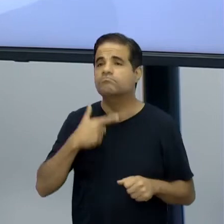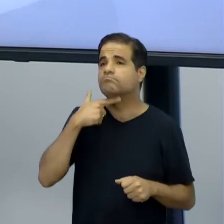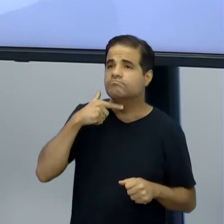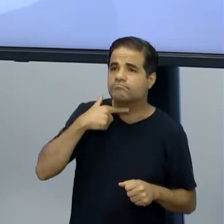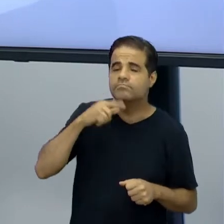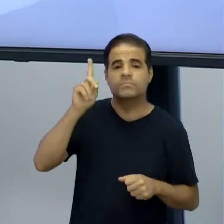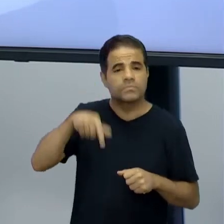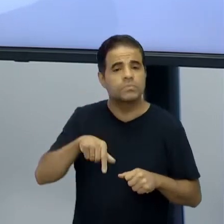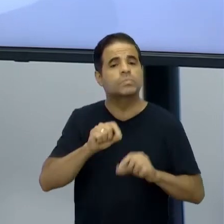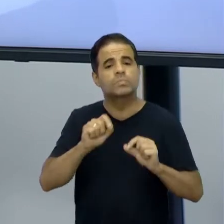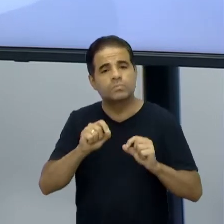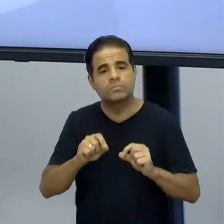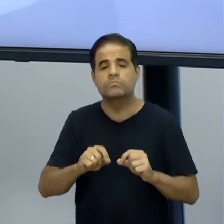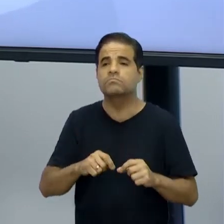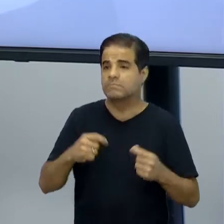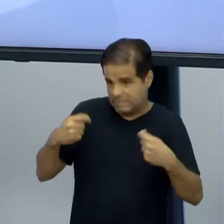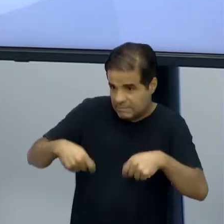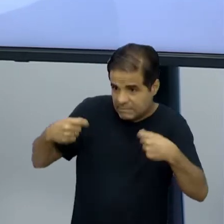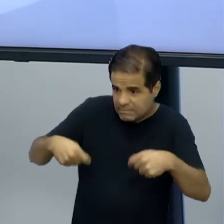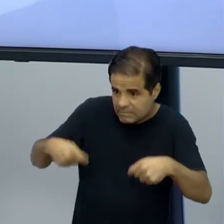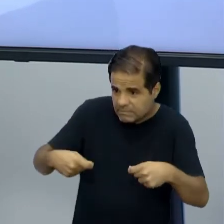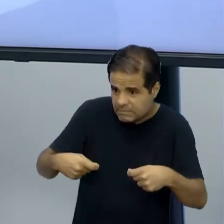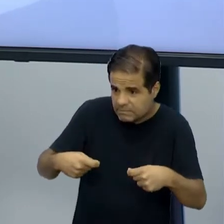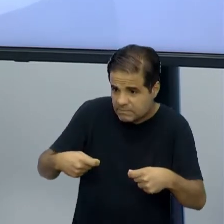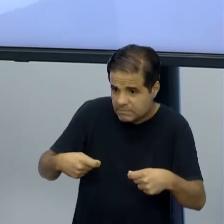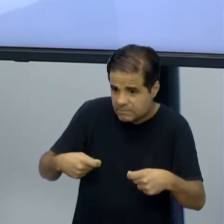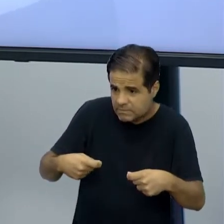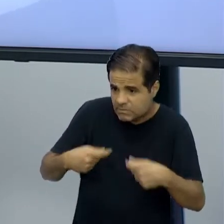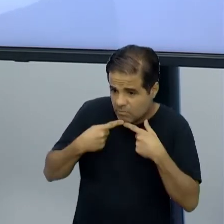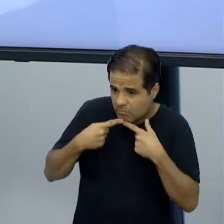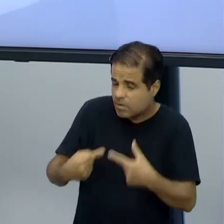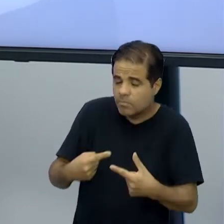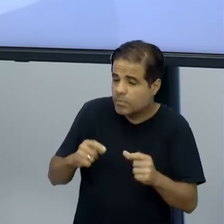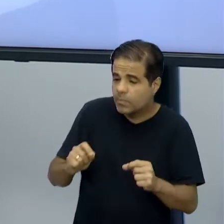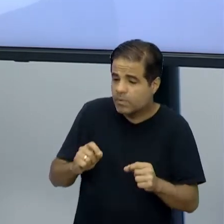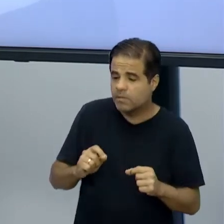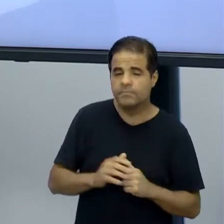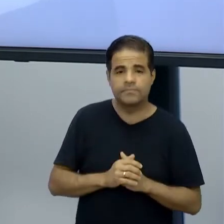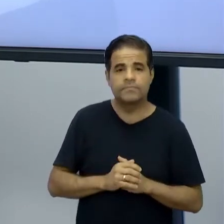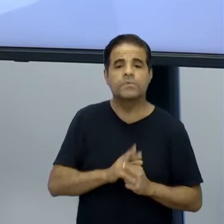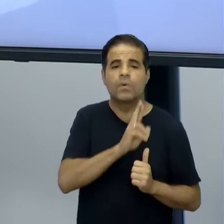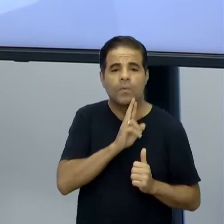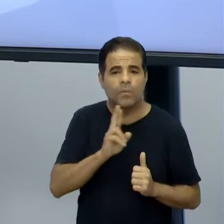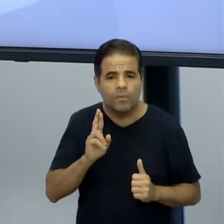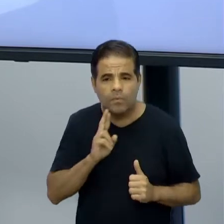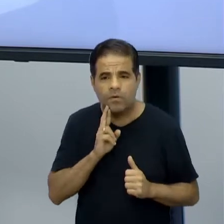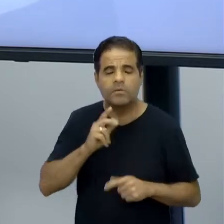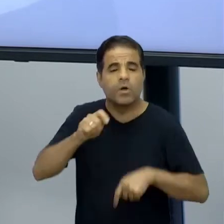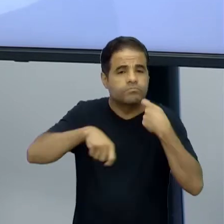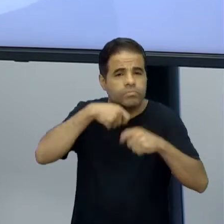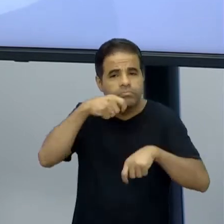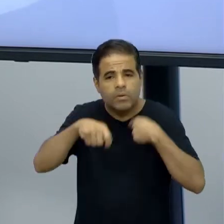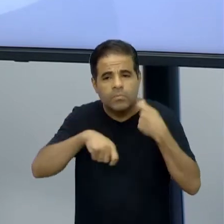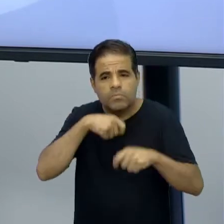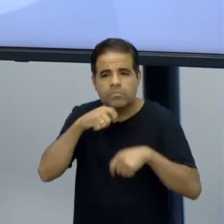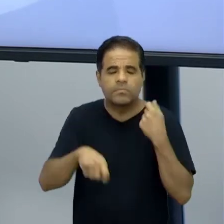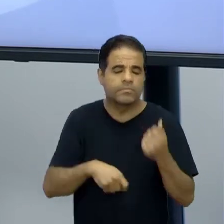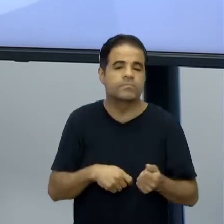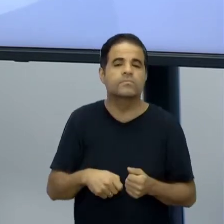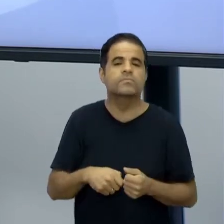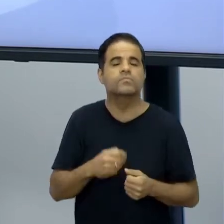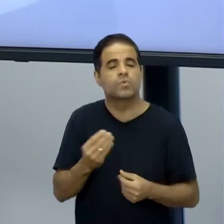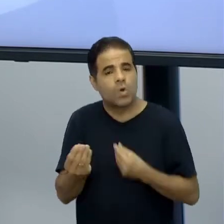desejo somente ou por necessidade. Nós falamos aí que o restaurante, a refeição que a gente